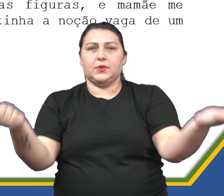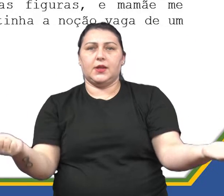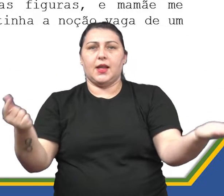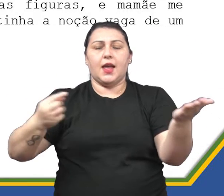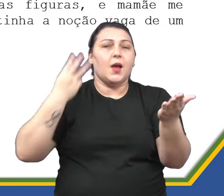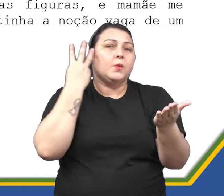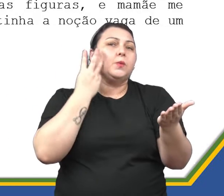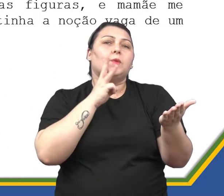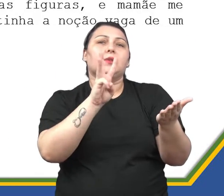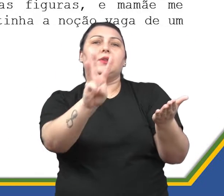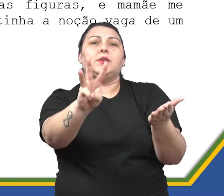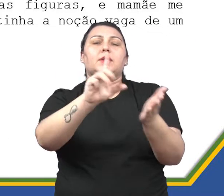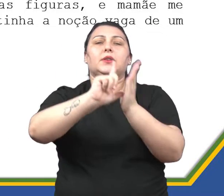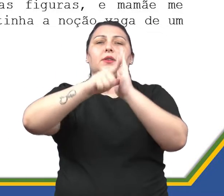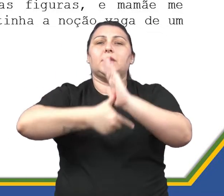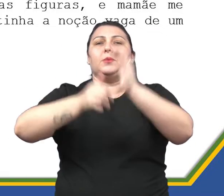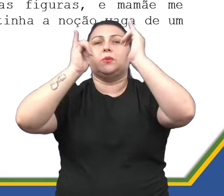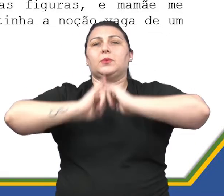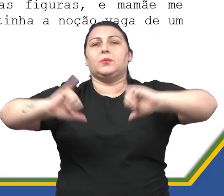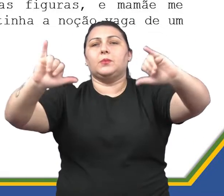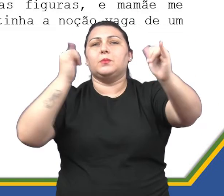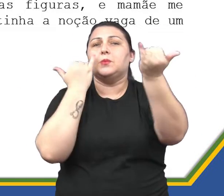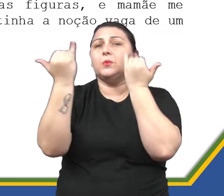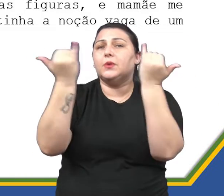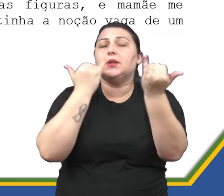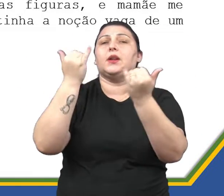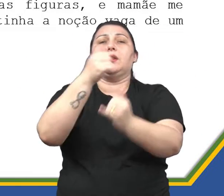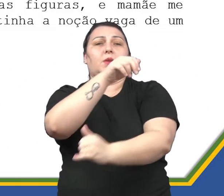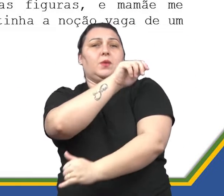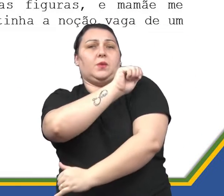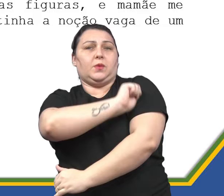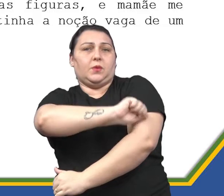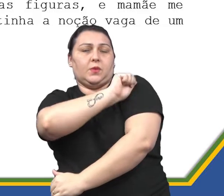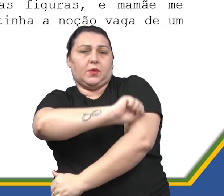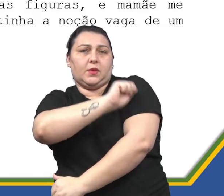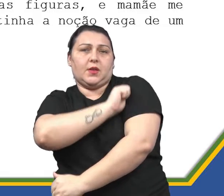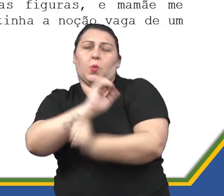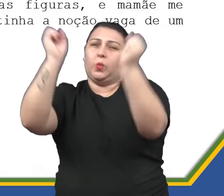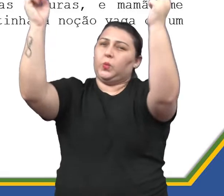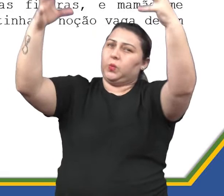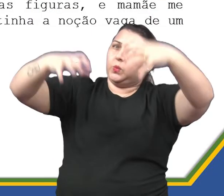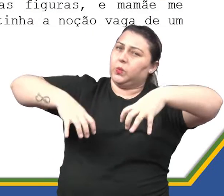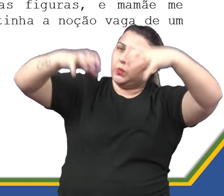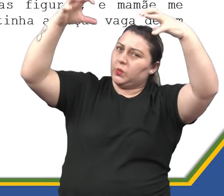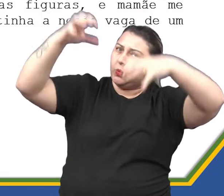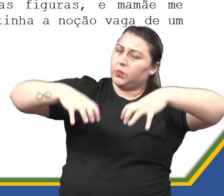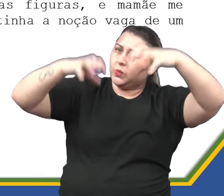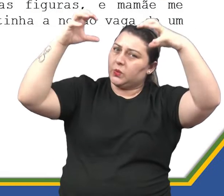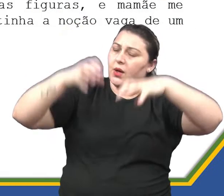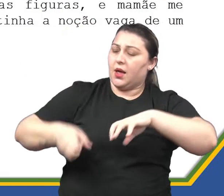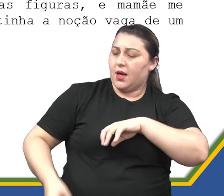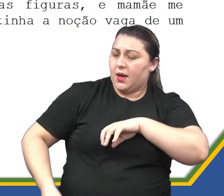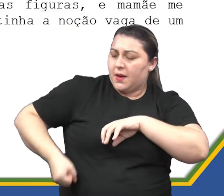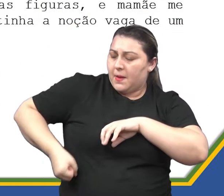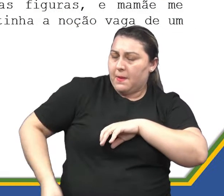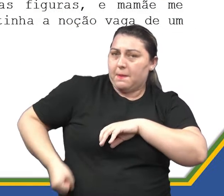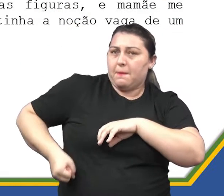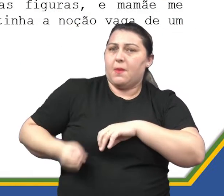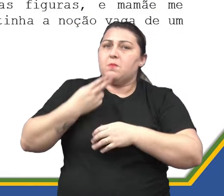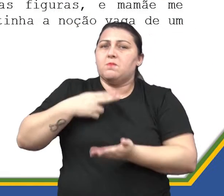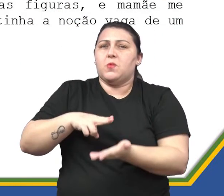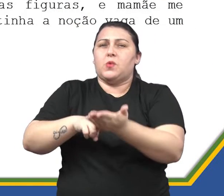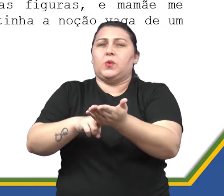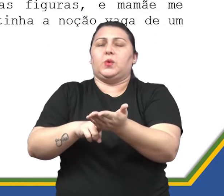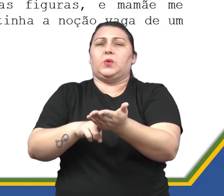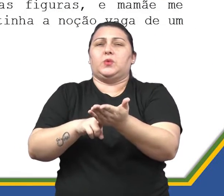dias depois de publicadas no Rio de Janeiro. Se chovia a potes, a mala do correio aparecia ensopada, uns